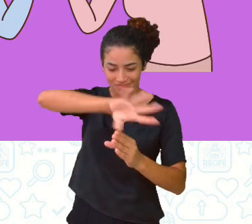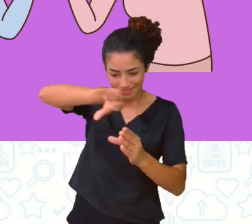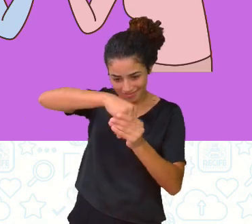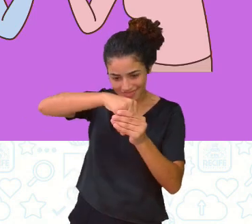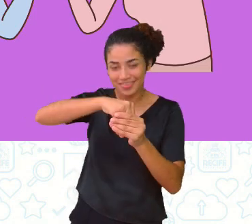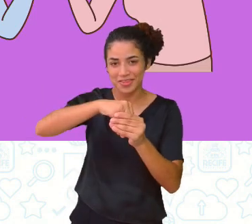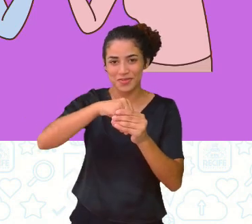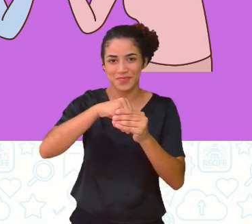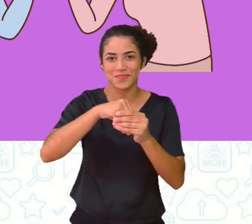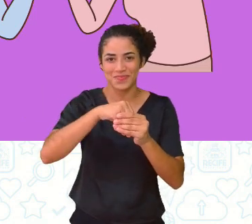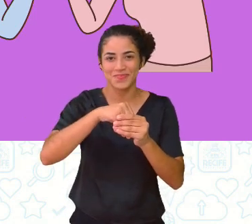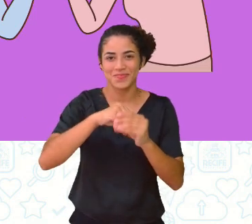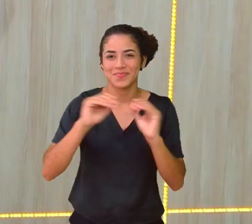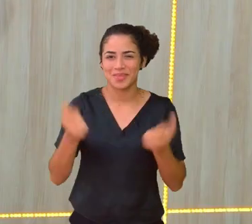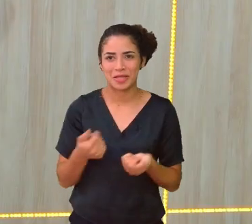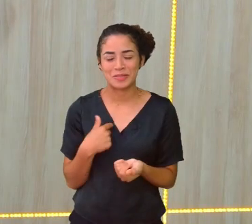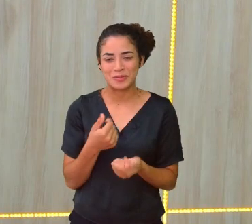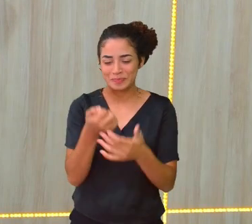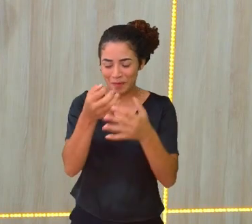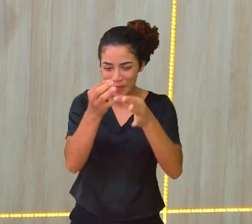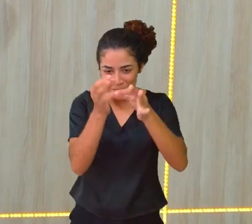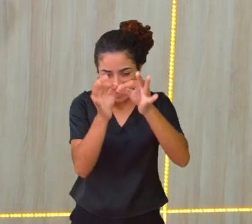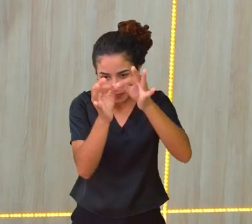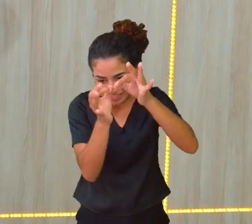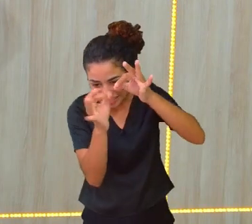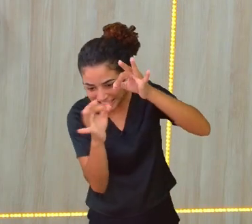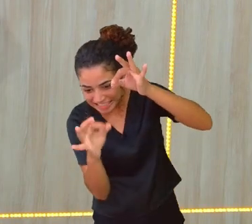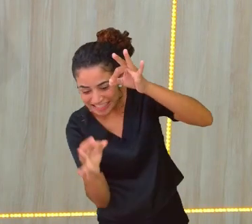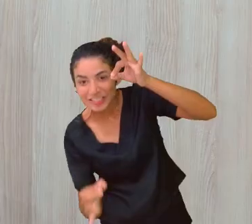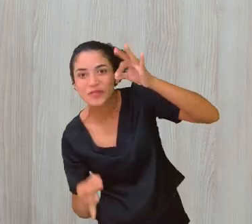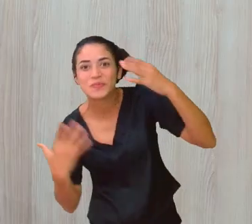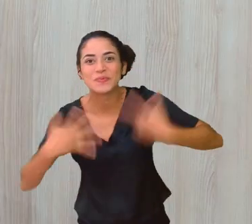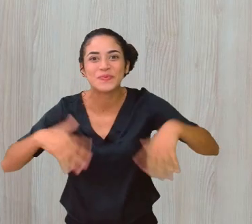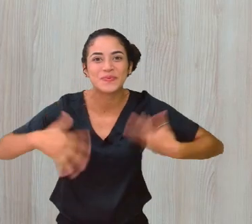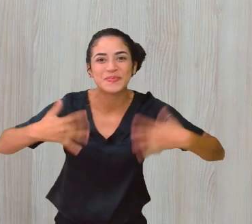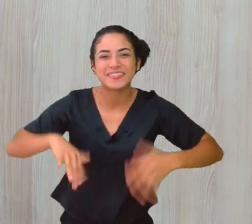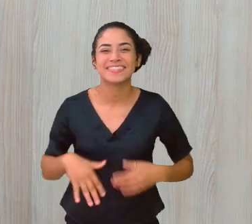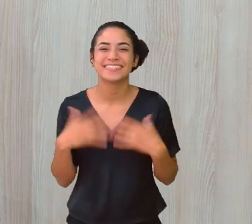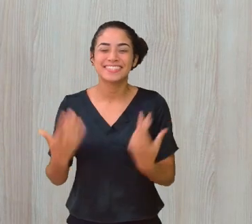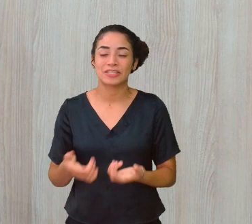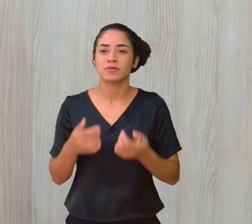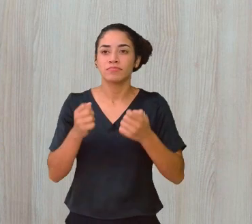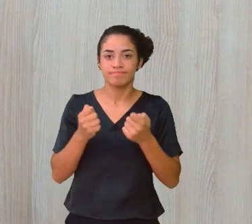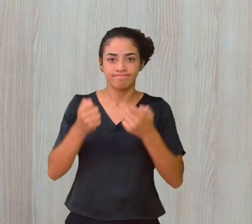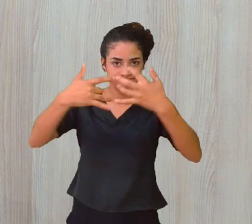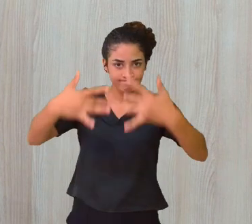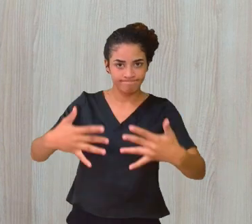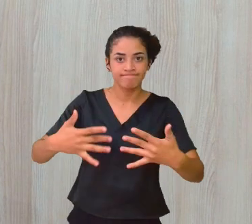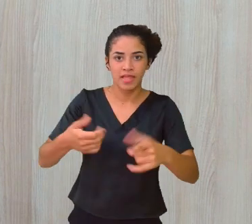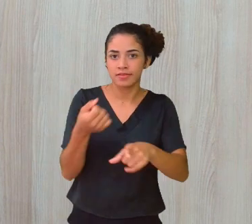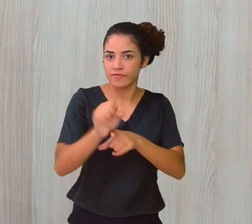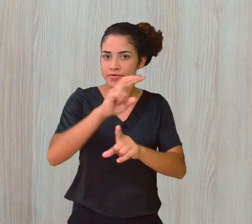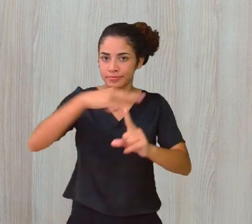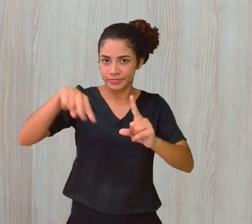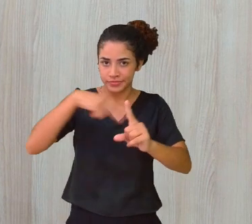de gênero. Eita, que é muita coisa, né, professora Viviane? É bastante. E lembrando que argumentar, assim, a defesa do ponto de vista, assim, especialmente